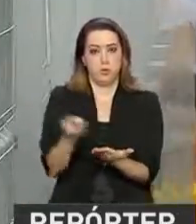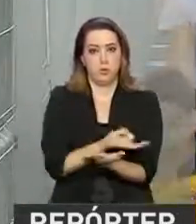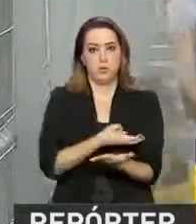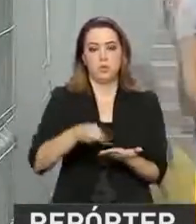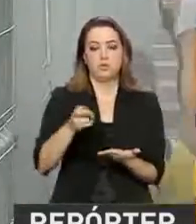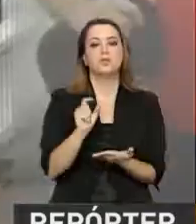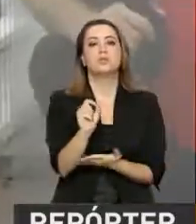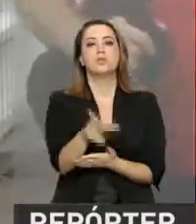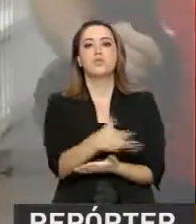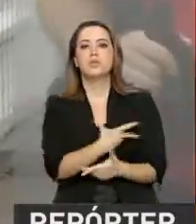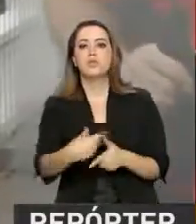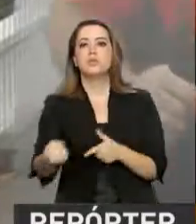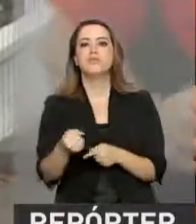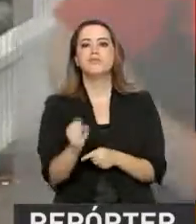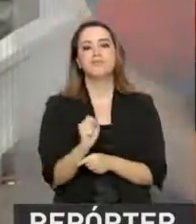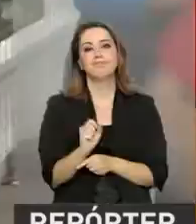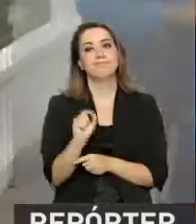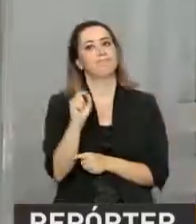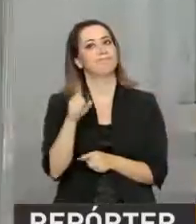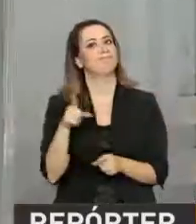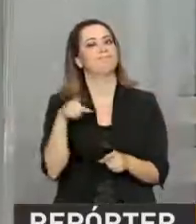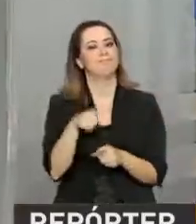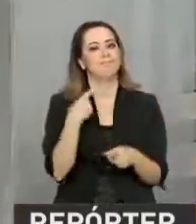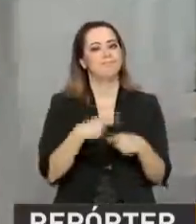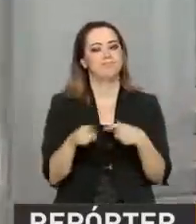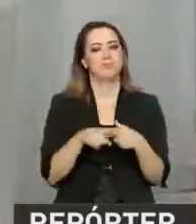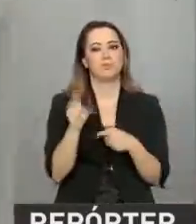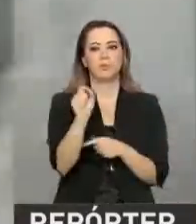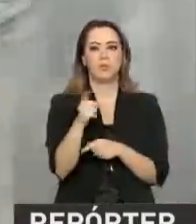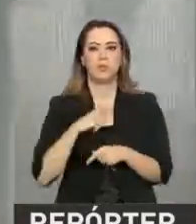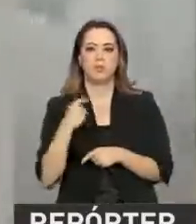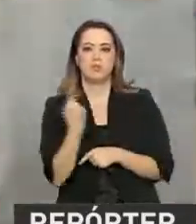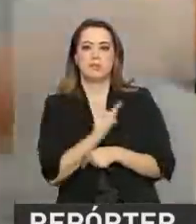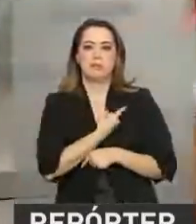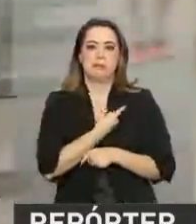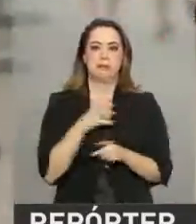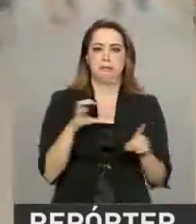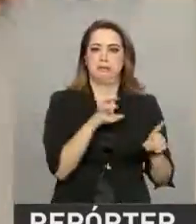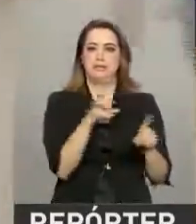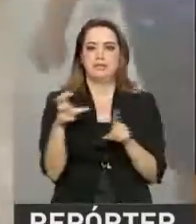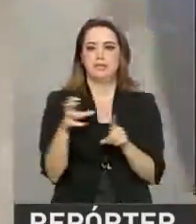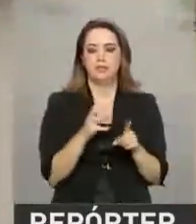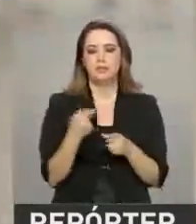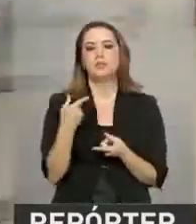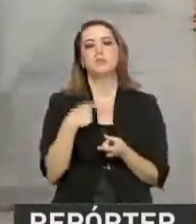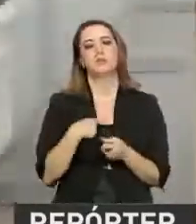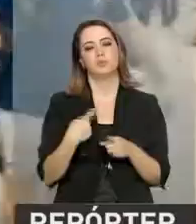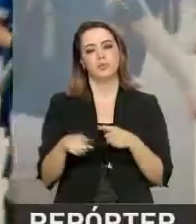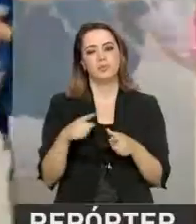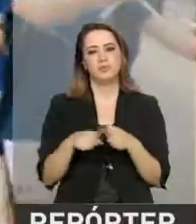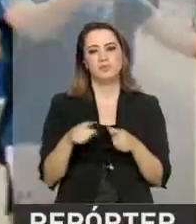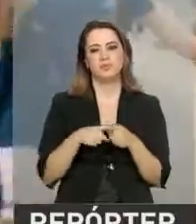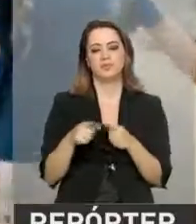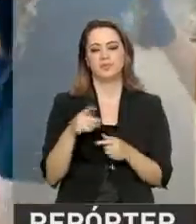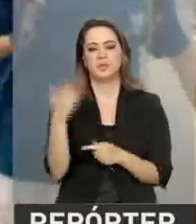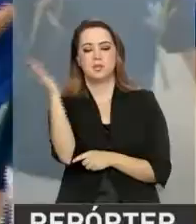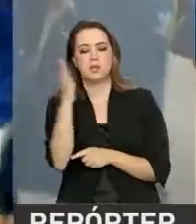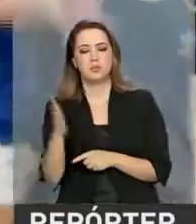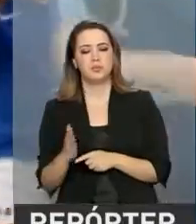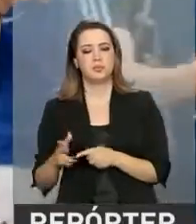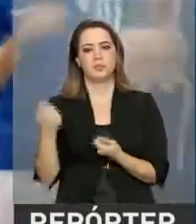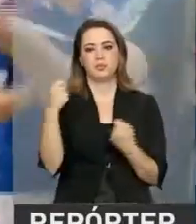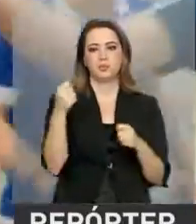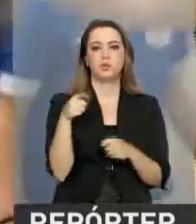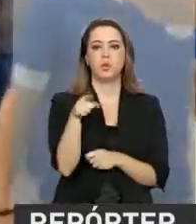verdade é que ninguém nega a rivalidade mas todo mundo garante que ela não sai dos campos e das quadras só as baladas cuidam do